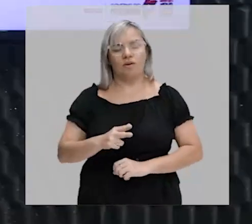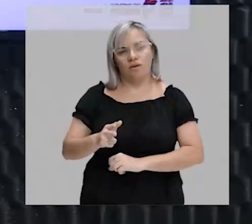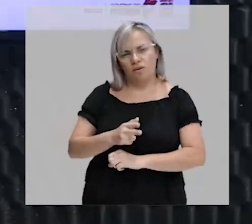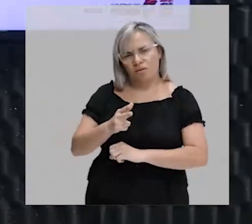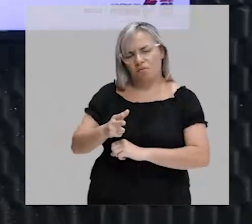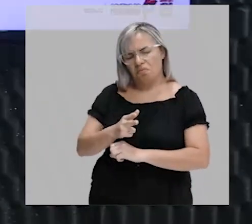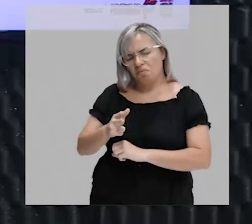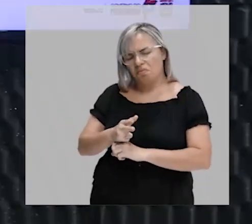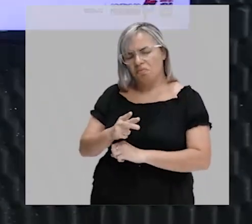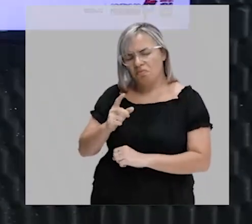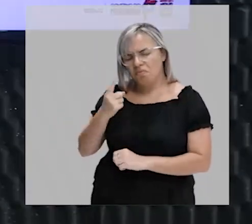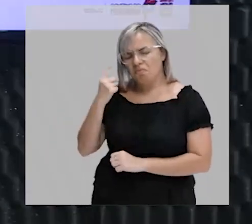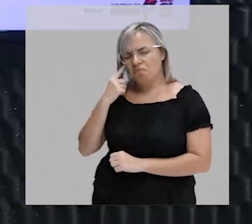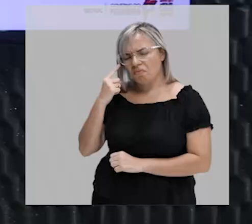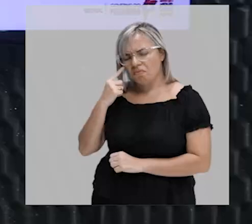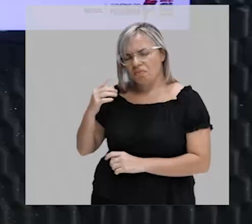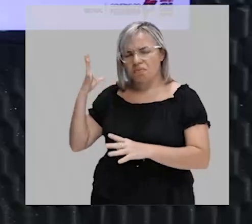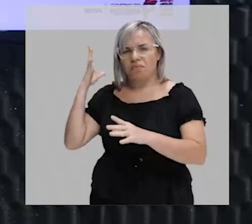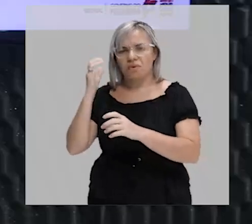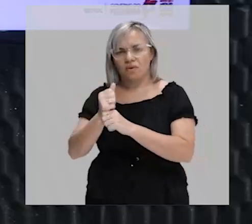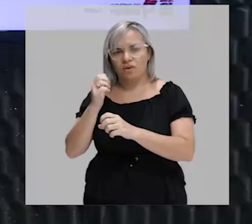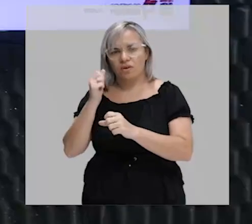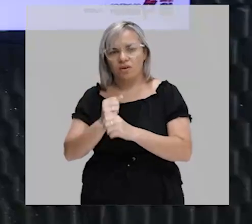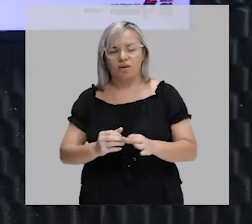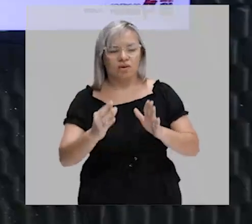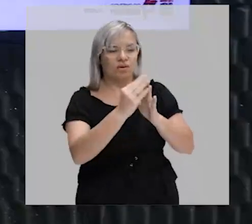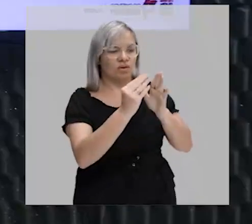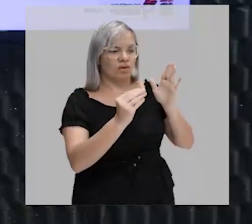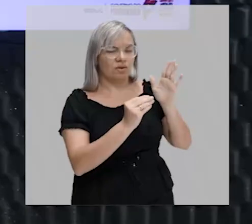você tirar dúvidas, rever a aula,